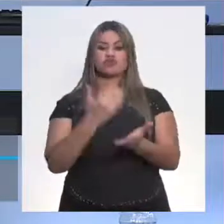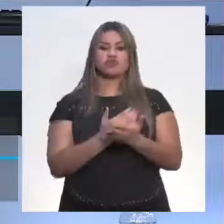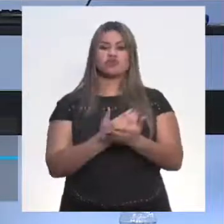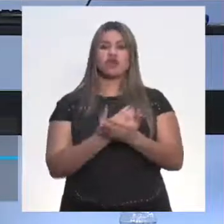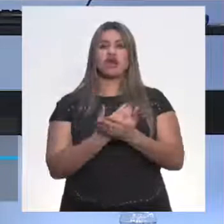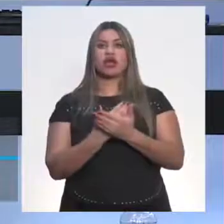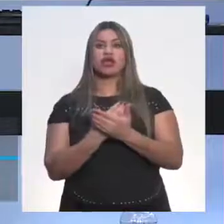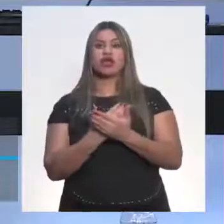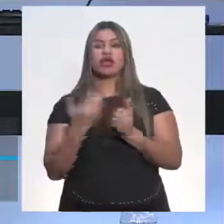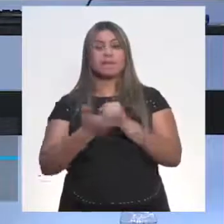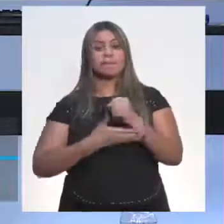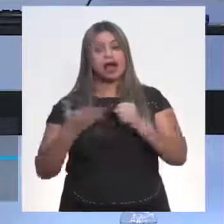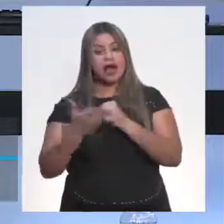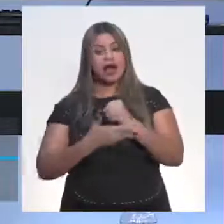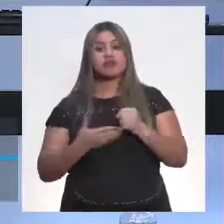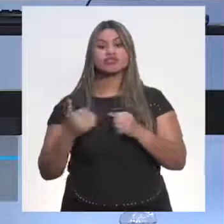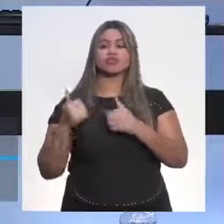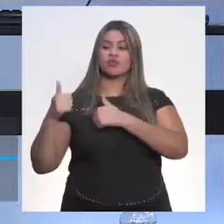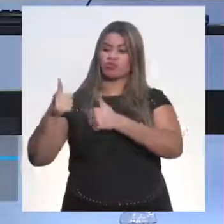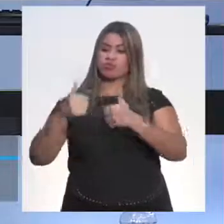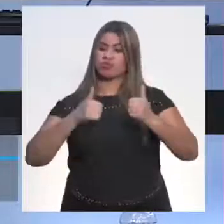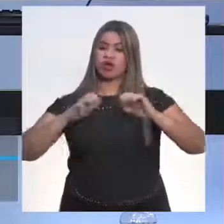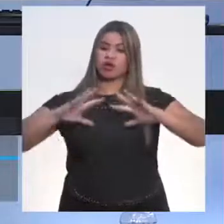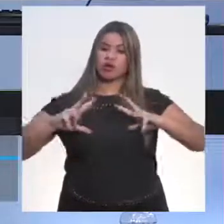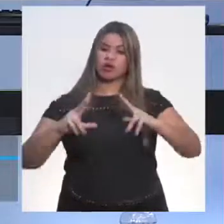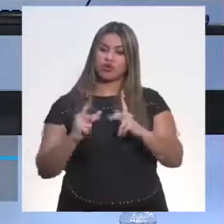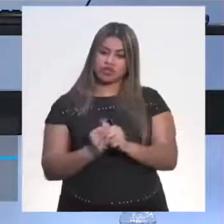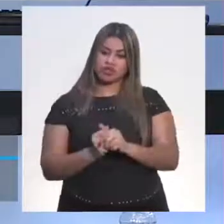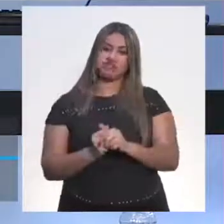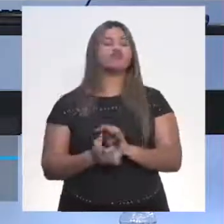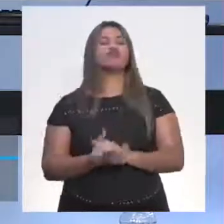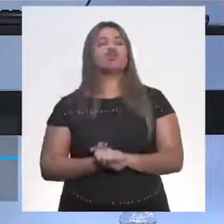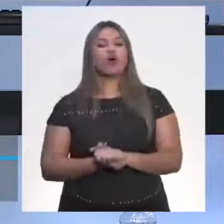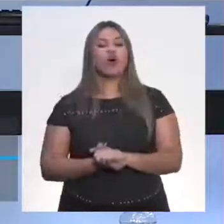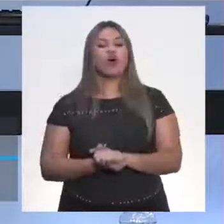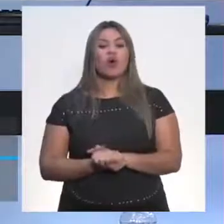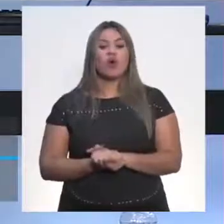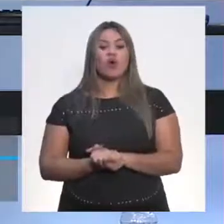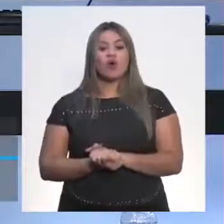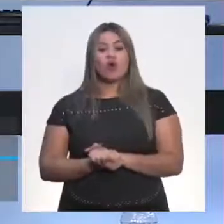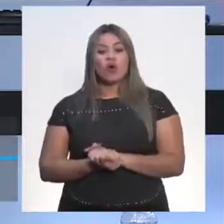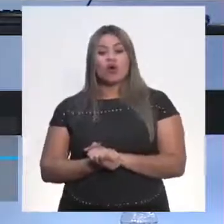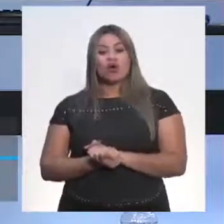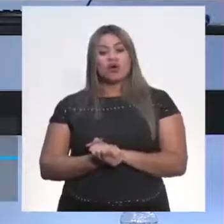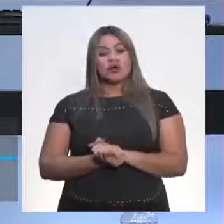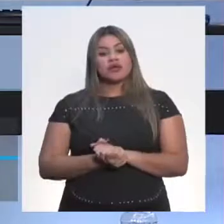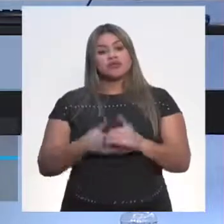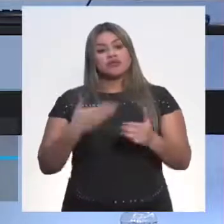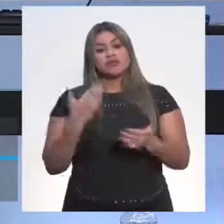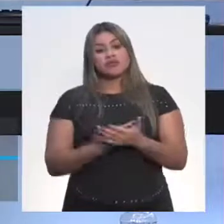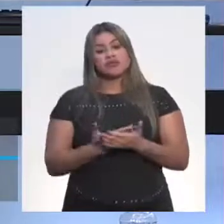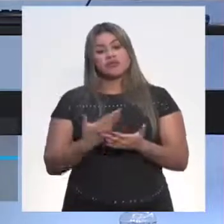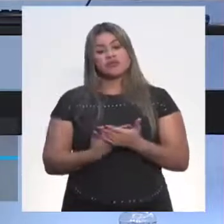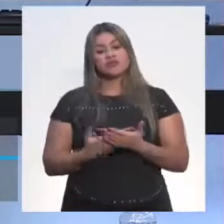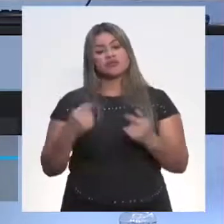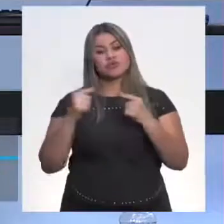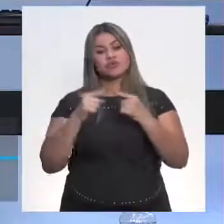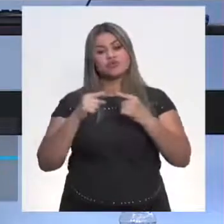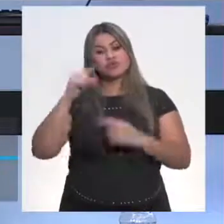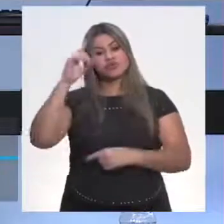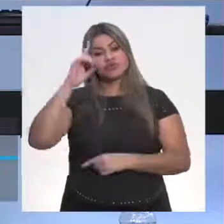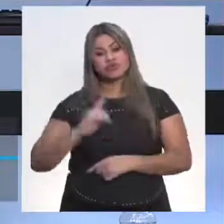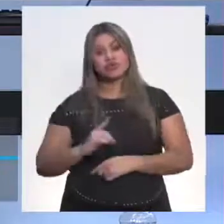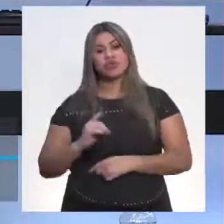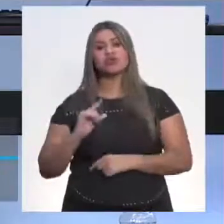bem público o bem comum o bem coletivo nós tá bem vamos analisando todas essas aulas sobre os nossos direitos